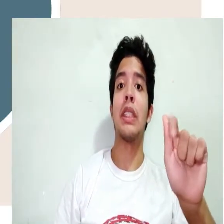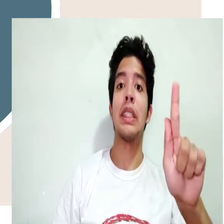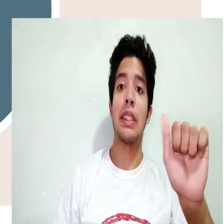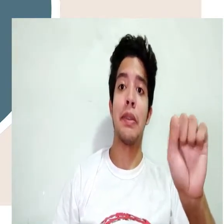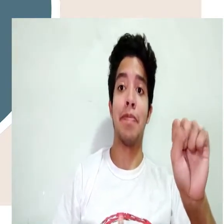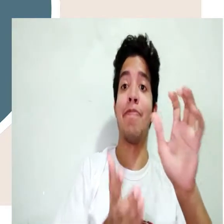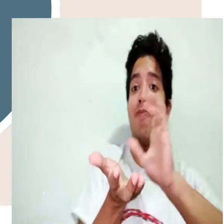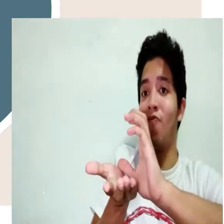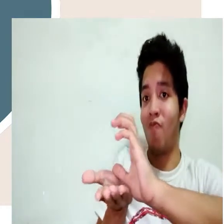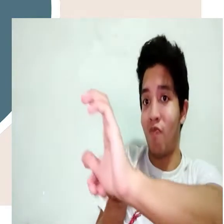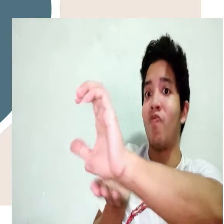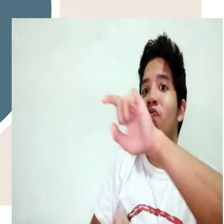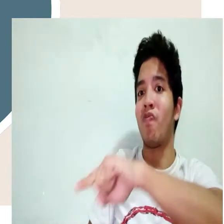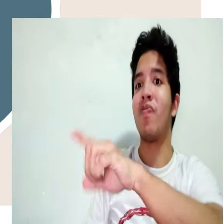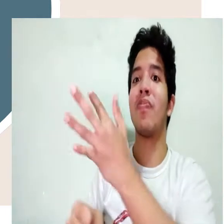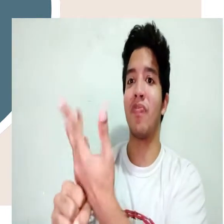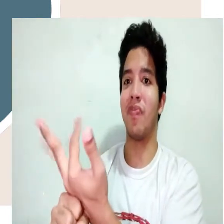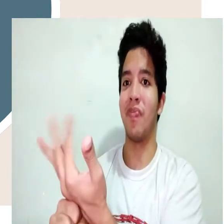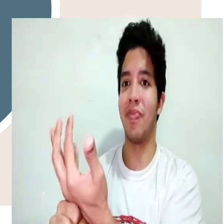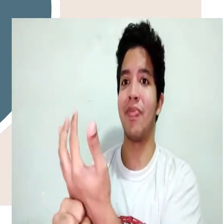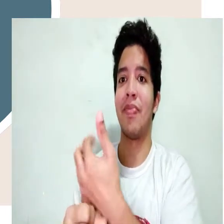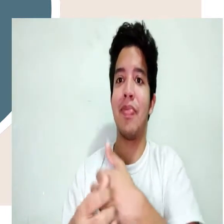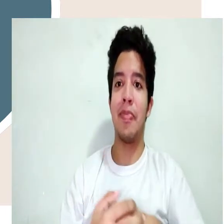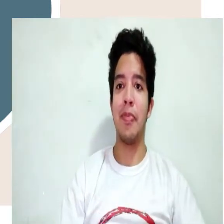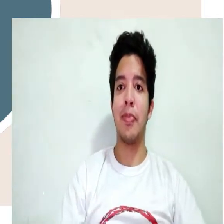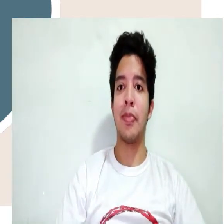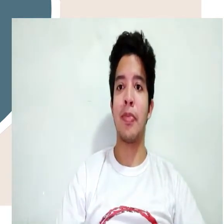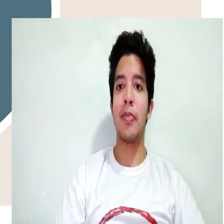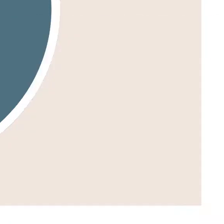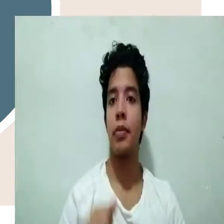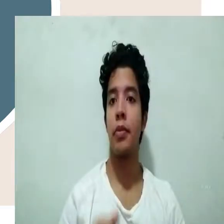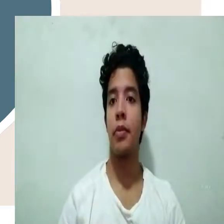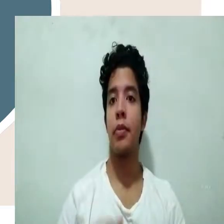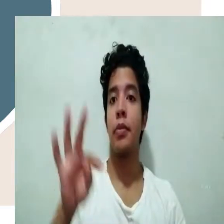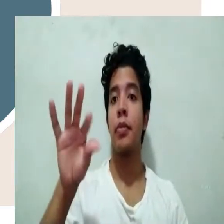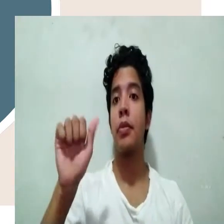Fundação Carlos Chagas Filho de Amparo, a pesquisa do Estado do Rio de Janeiro.